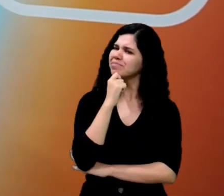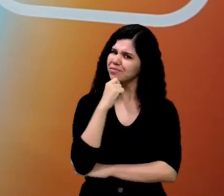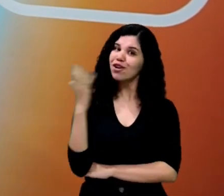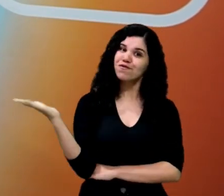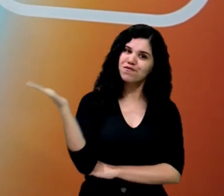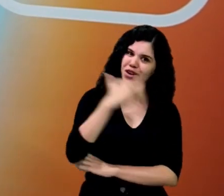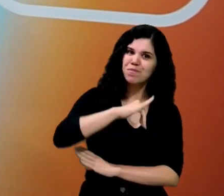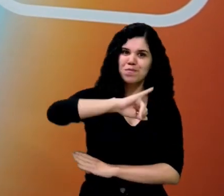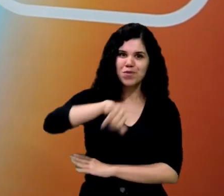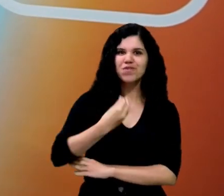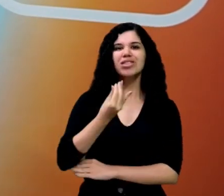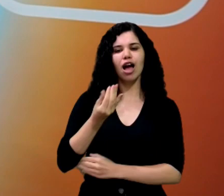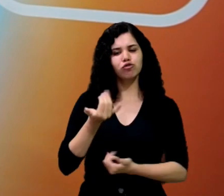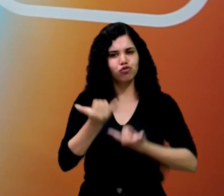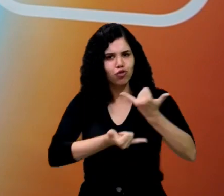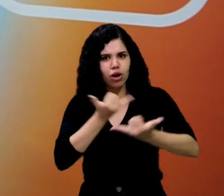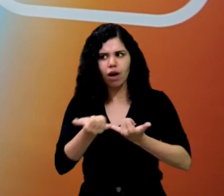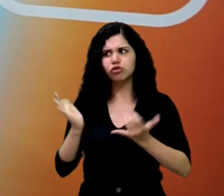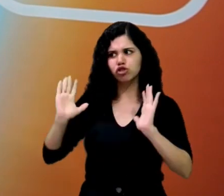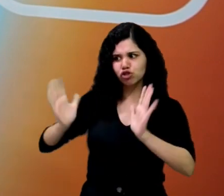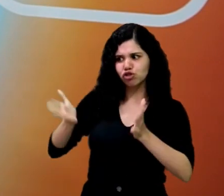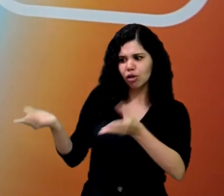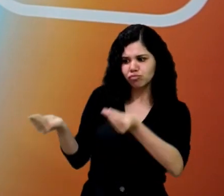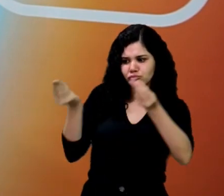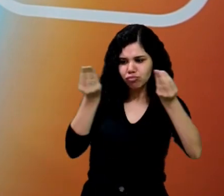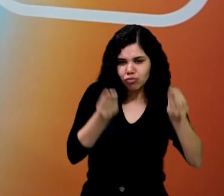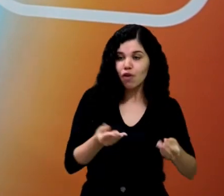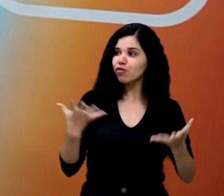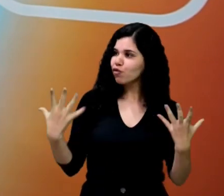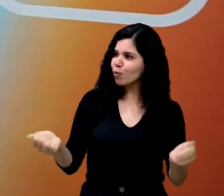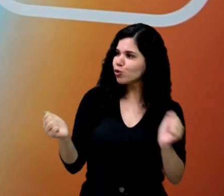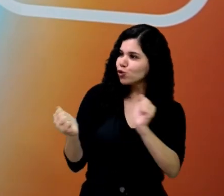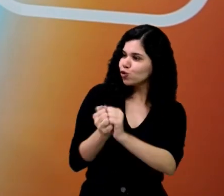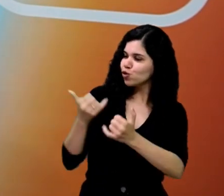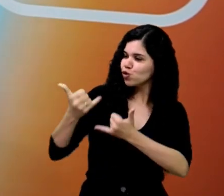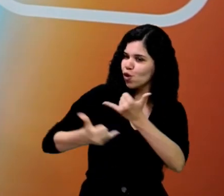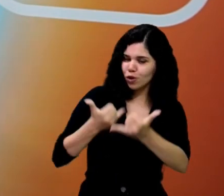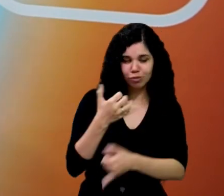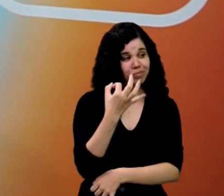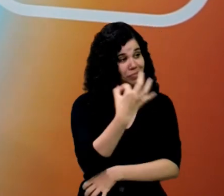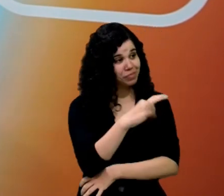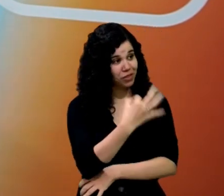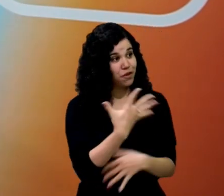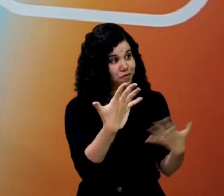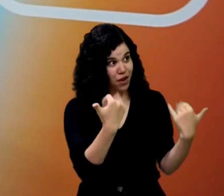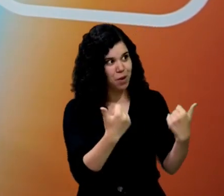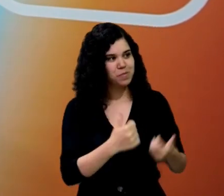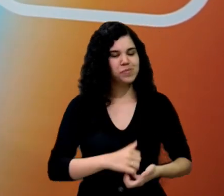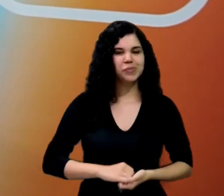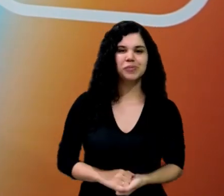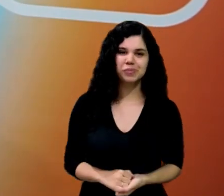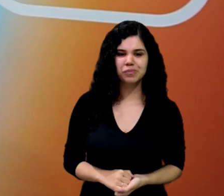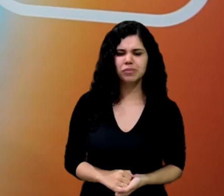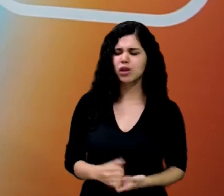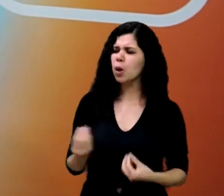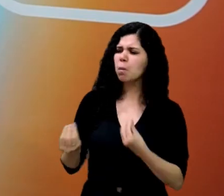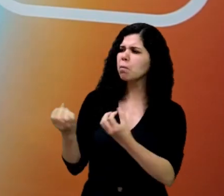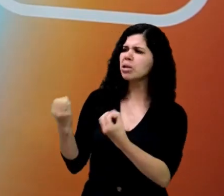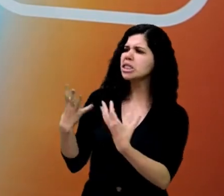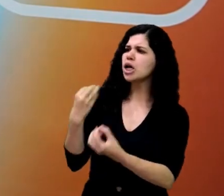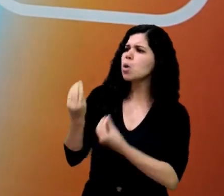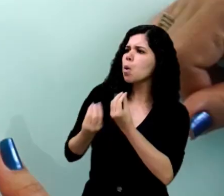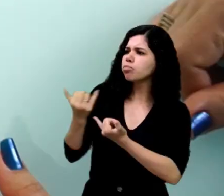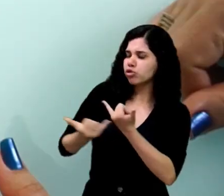vamos aproveitar, né, que você já trouxe aqui e vamos jogar. Isso mesmo, vamos jogar. Como é que se joga?